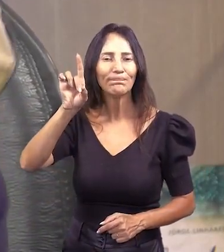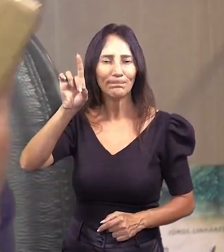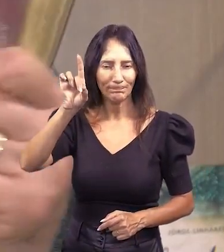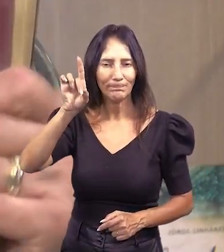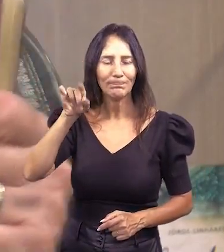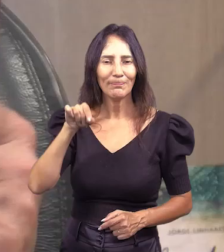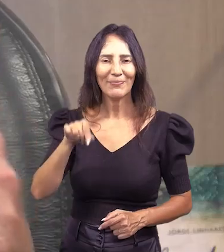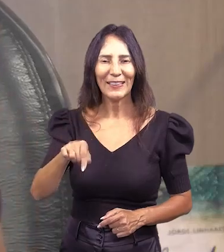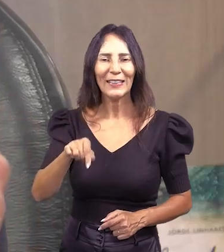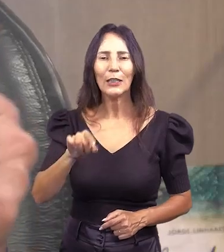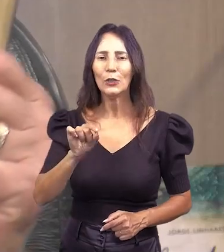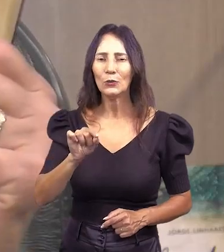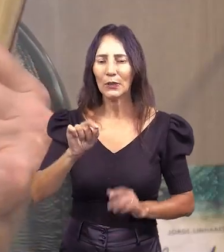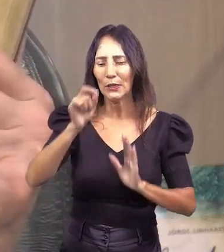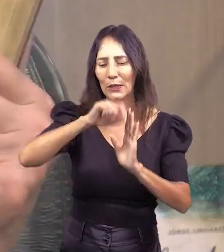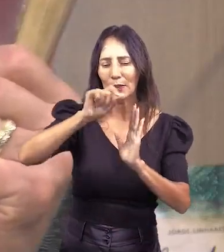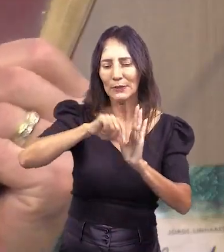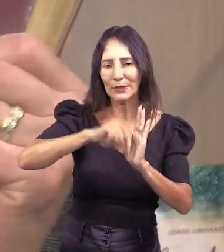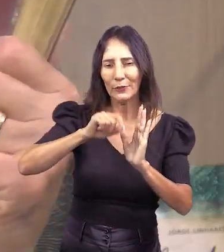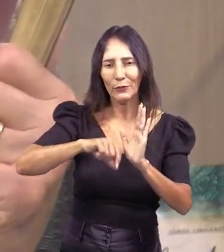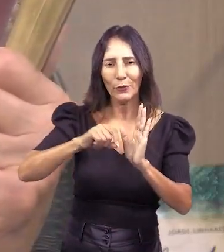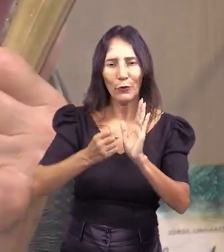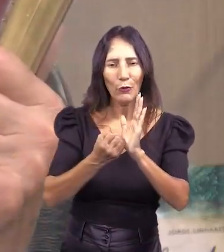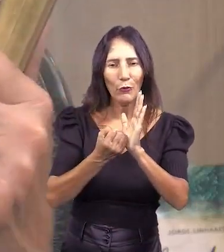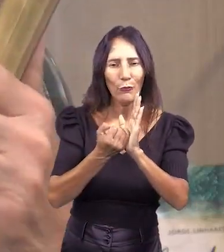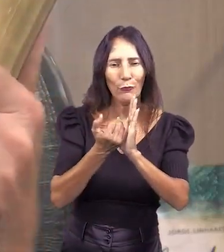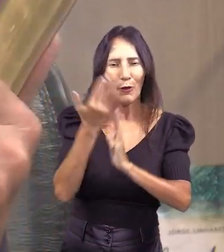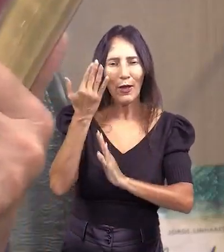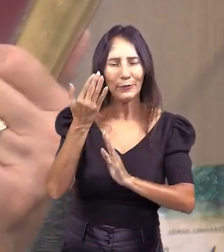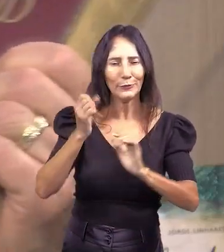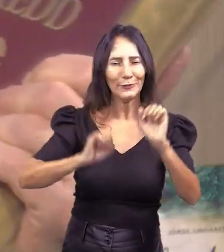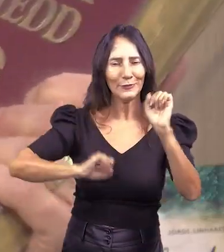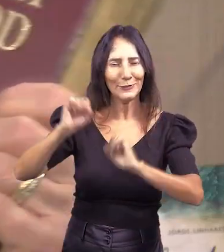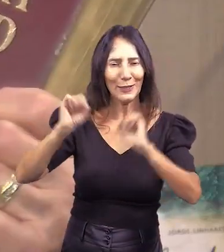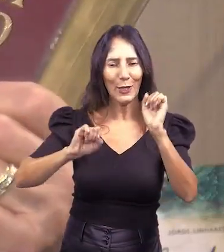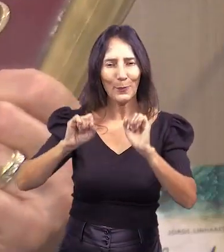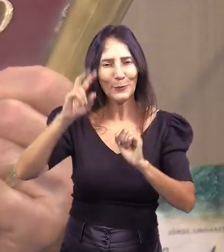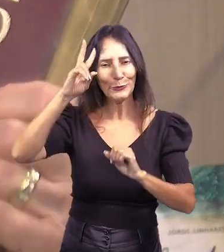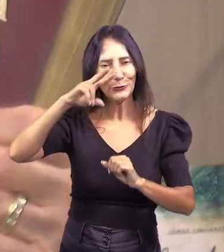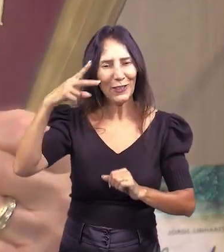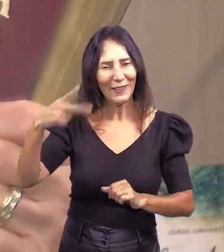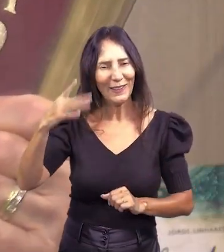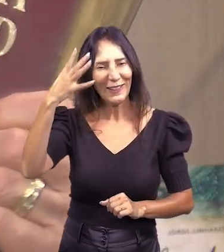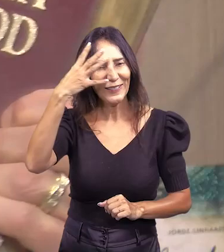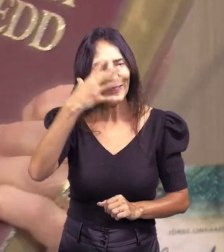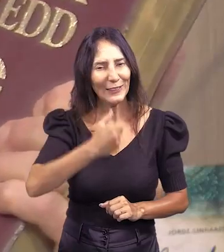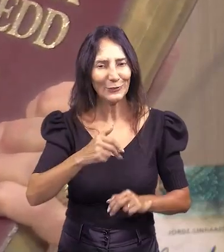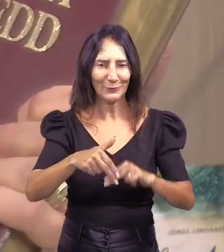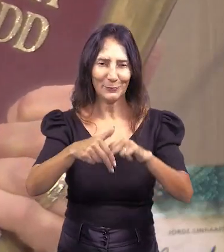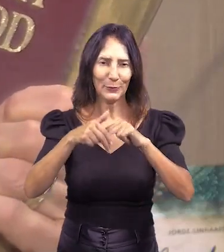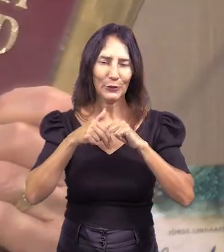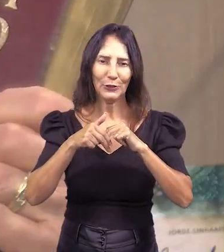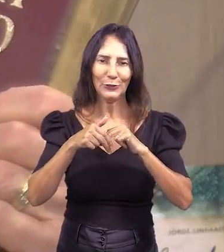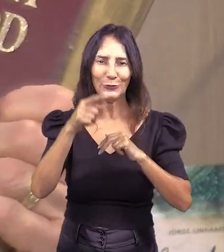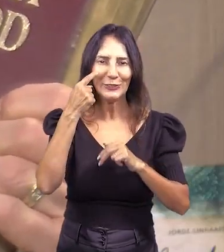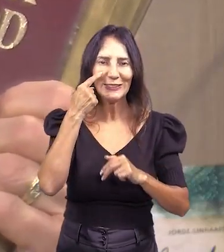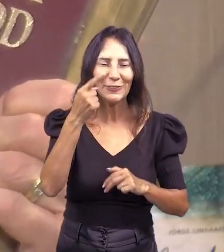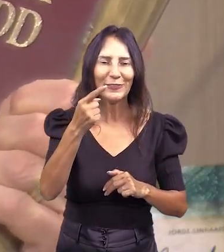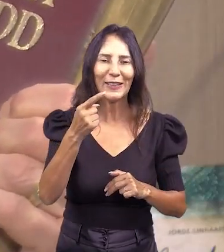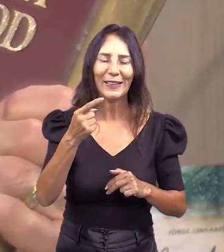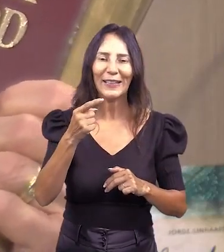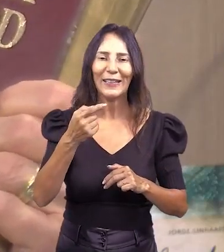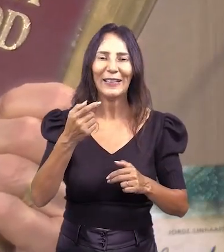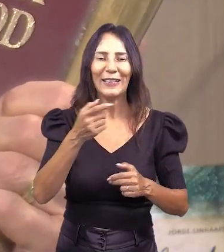torna um homem que escreve muitos salmos e a sua história é linda, por isso que você vê